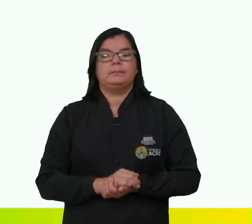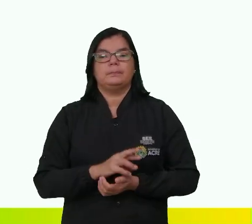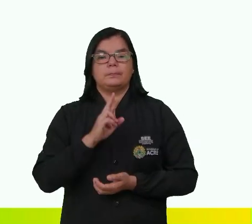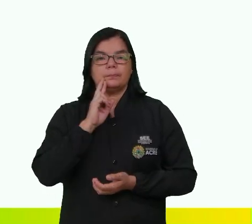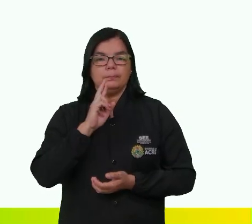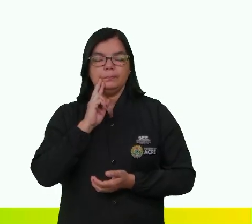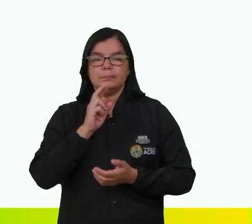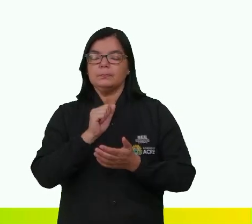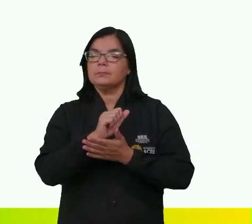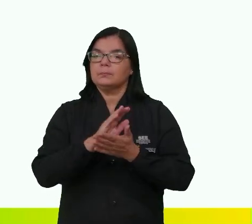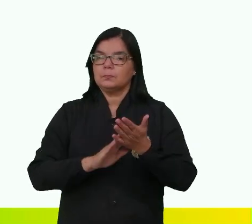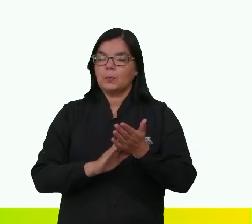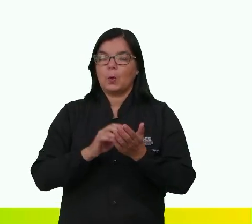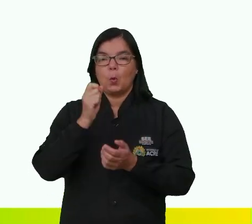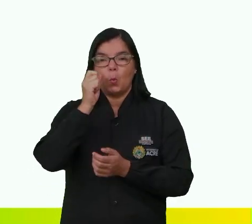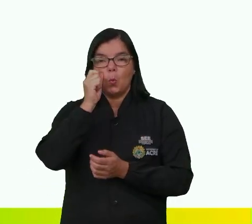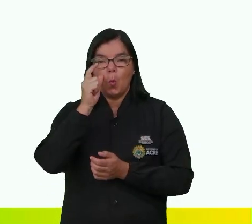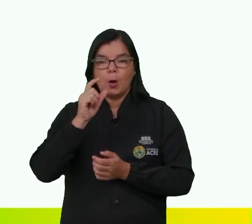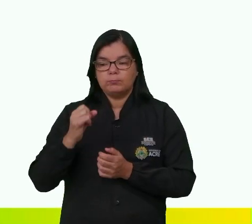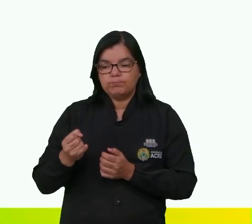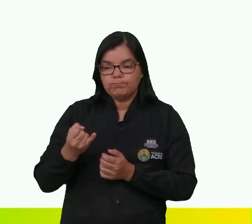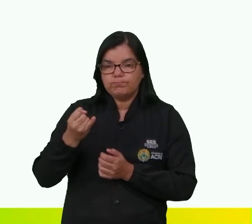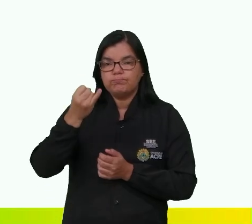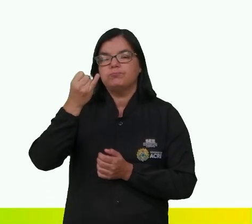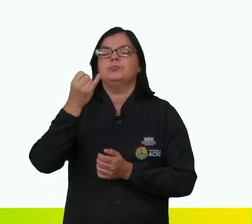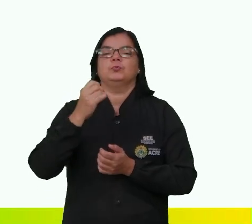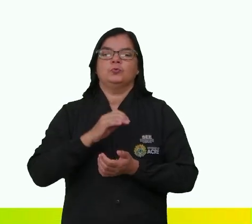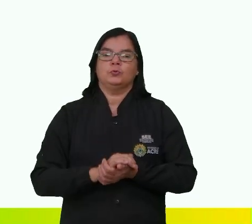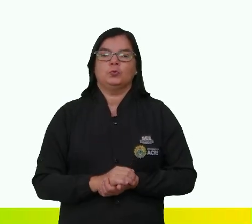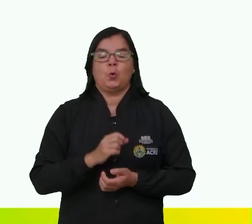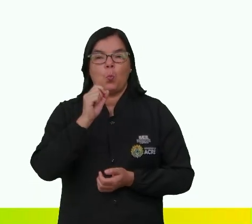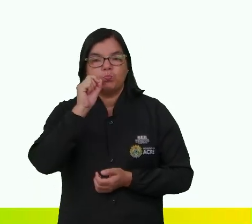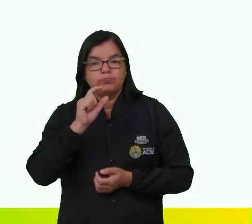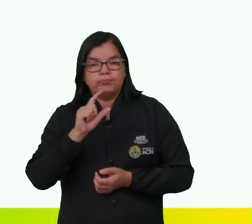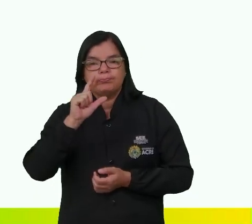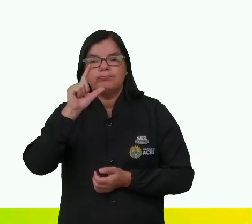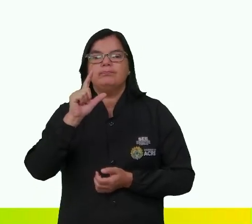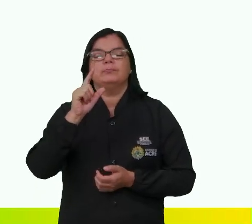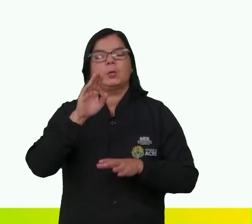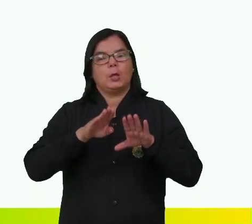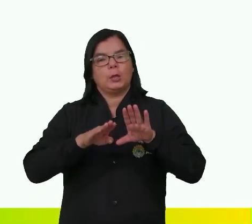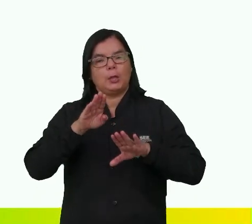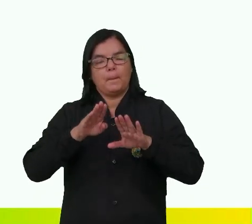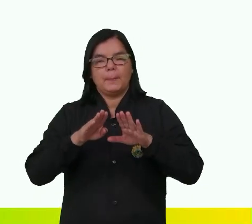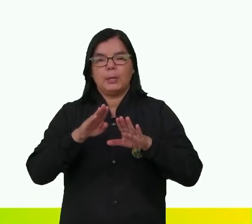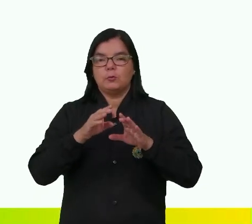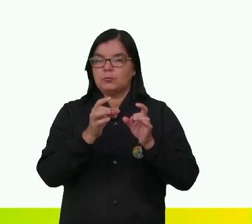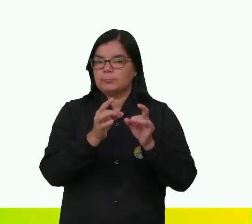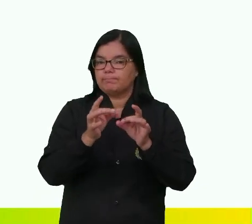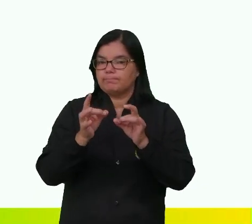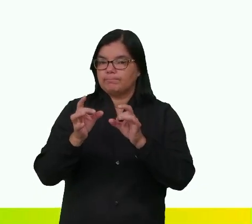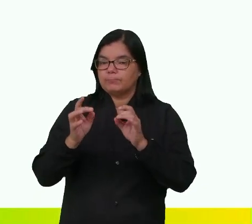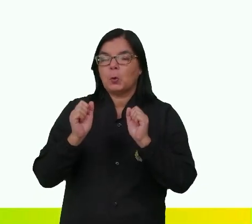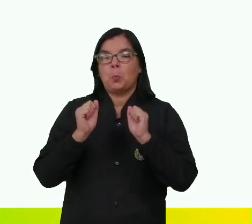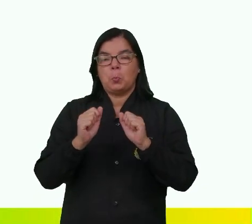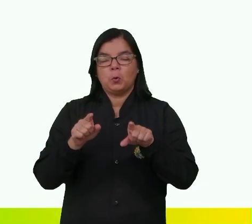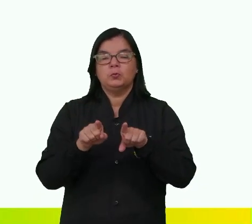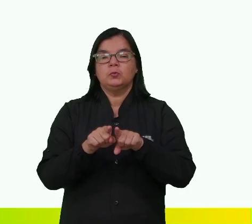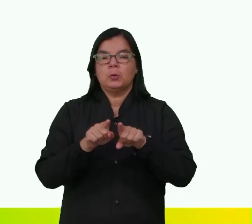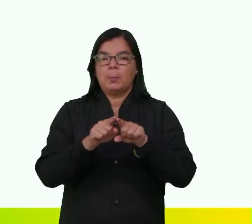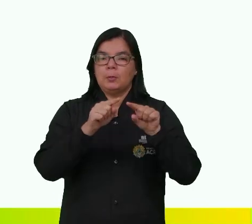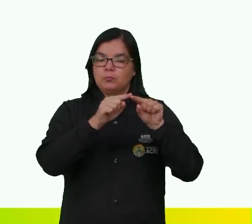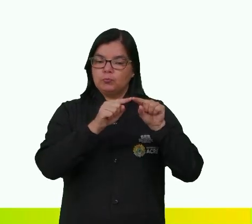que envolvam lucro também, alguns deles, quando o lucro depende da produção, pode também